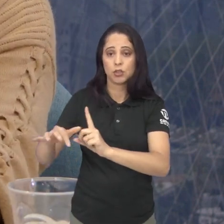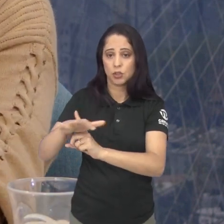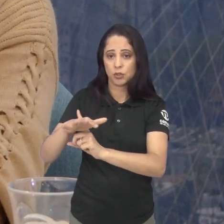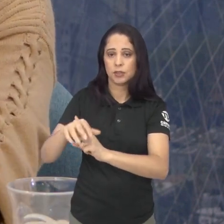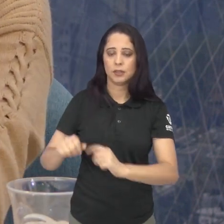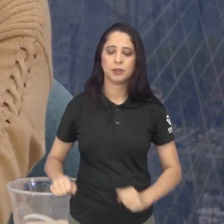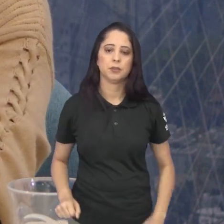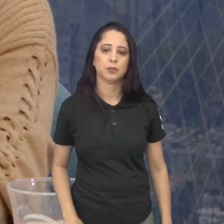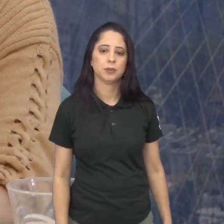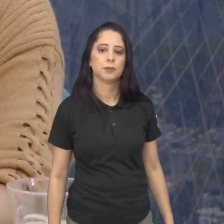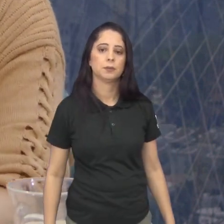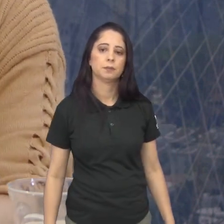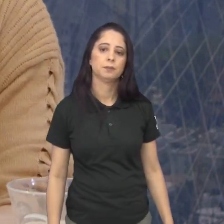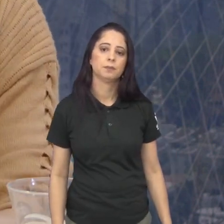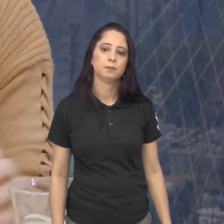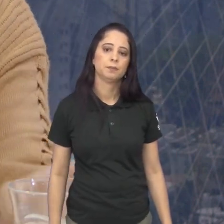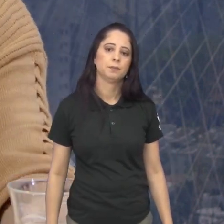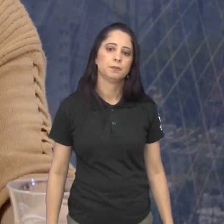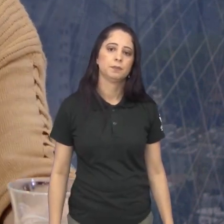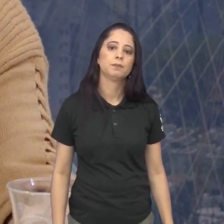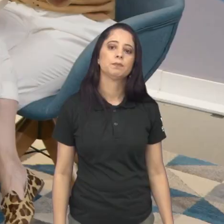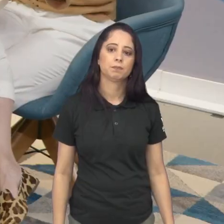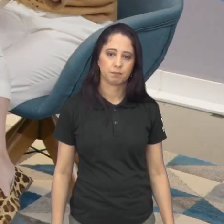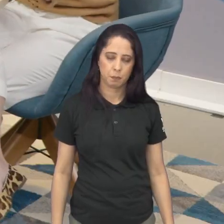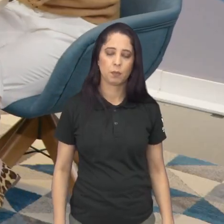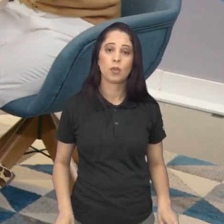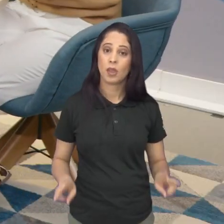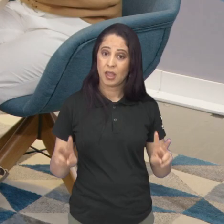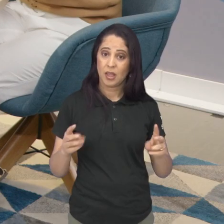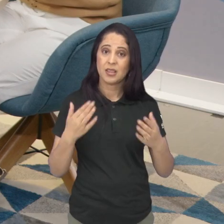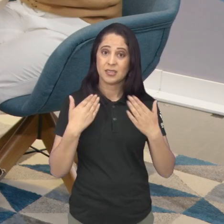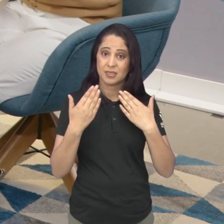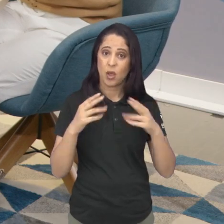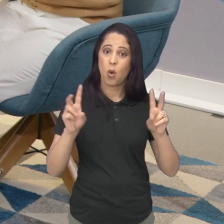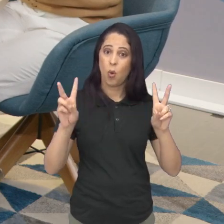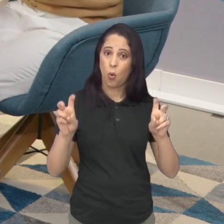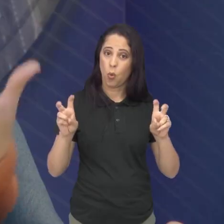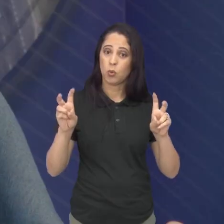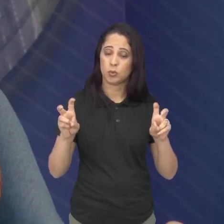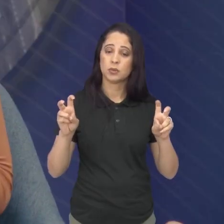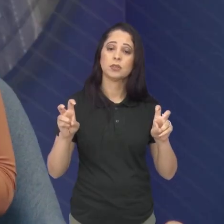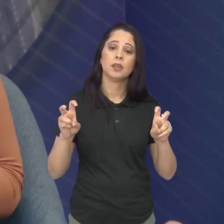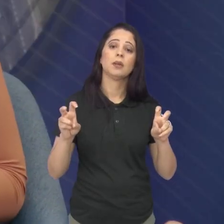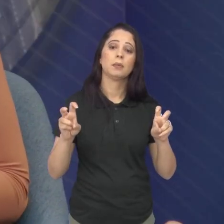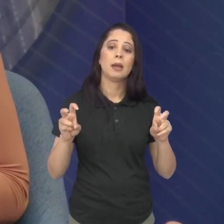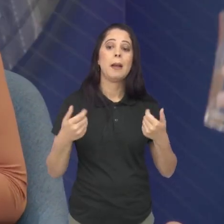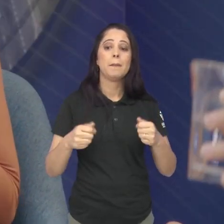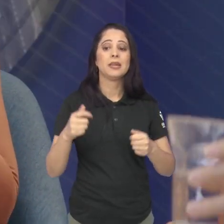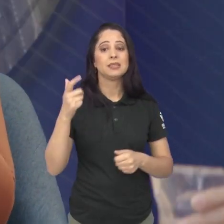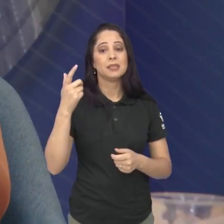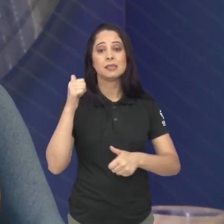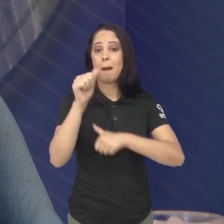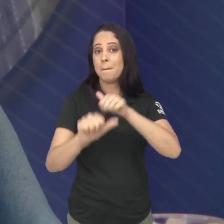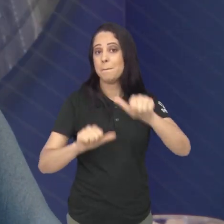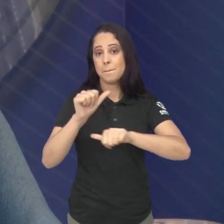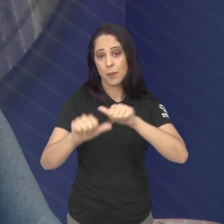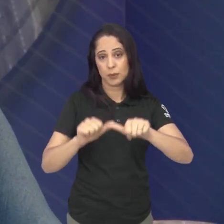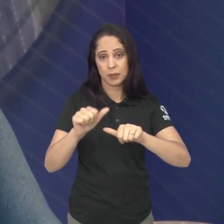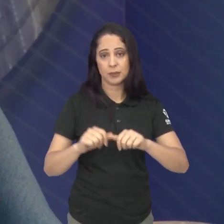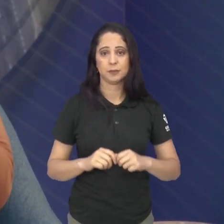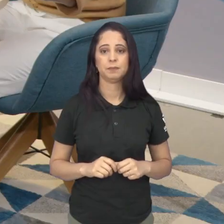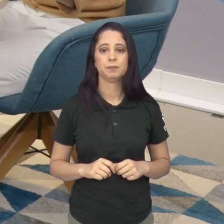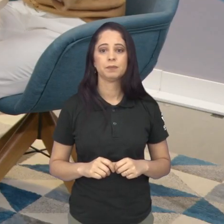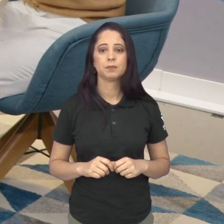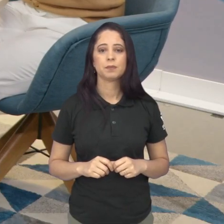da sociedade, que é o que eles merecem. E aí, falando de assuntos como esse, né, é uma forma de que a gente consiga mudar essa situação, essa